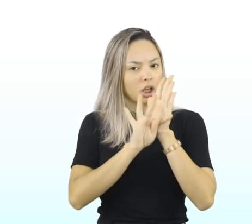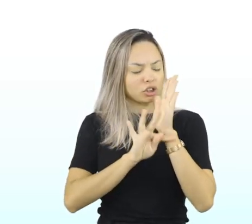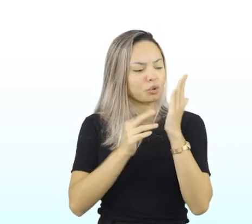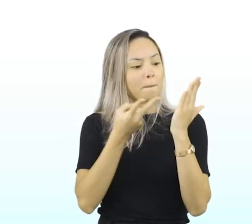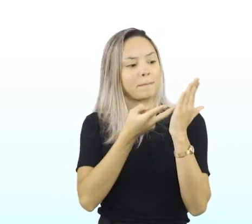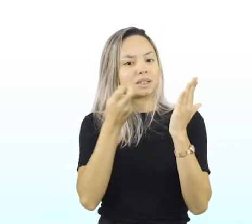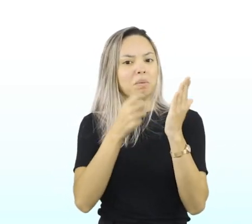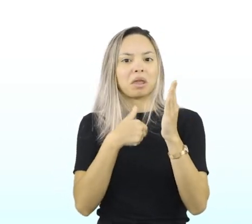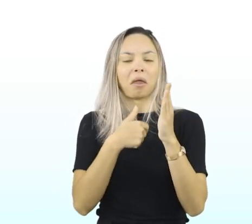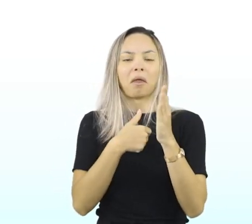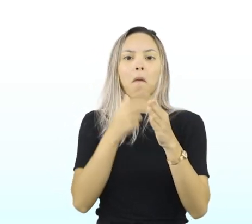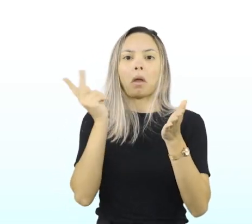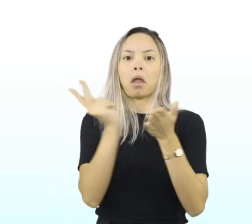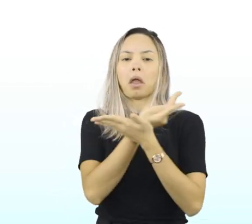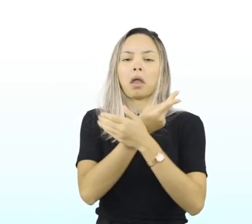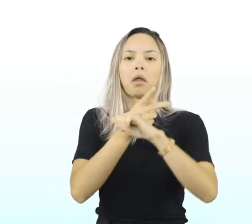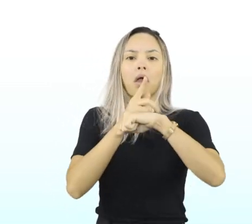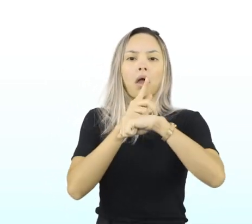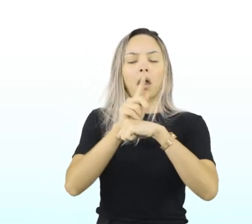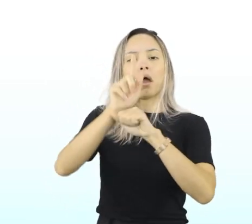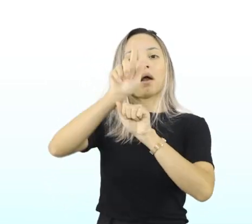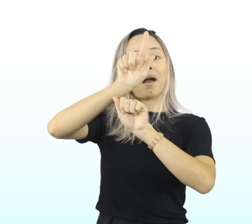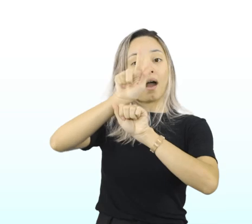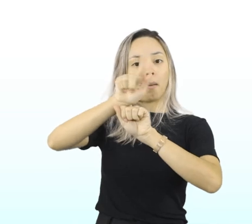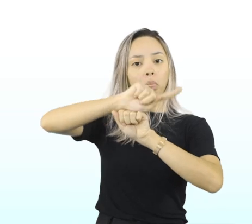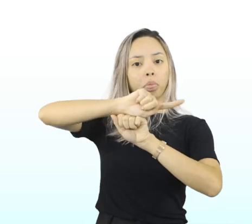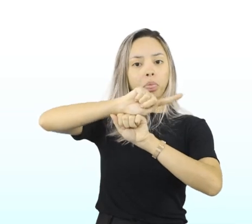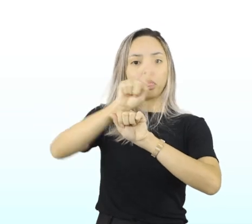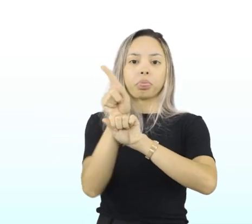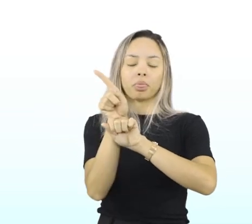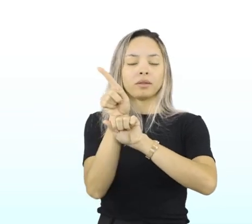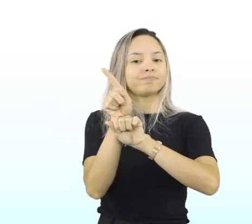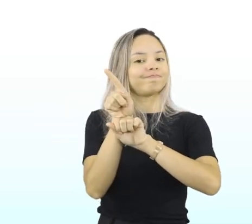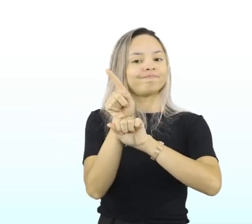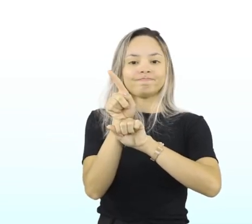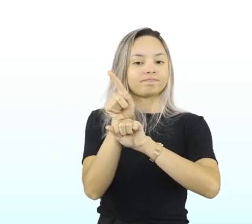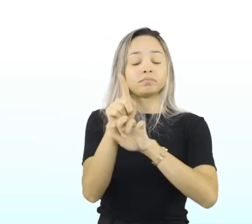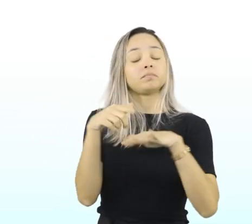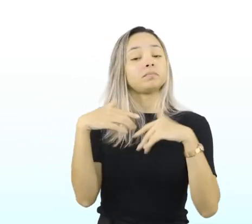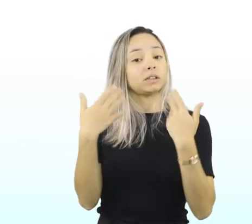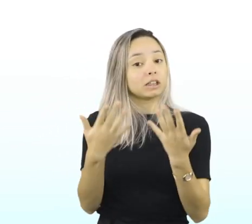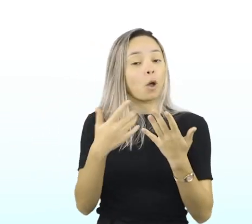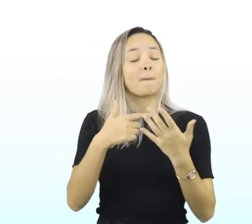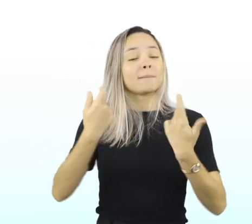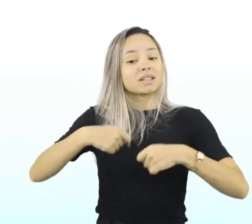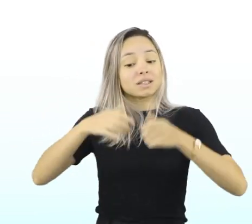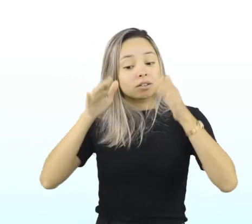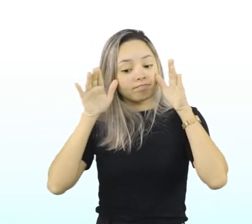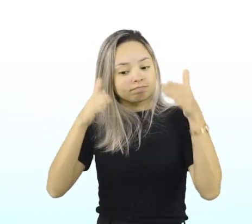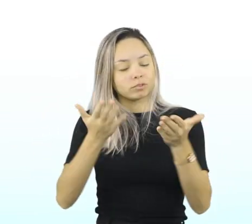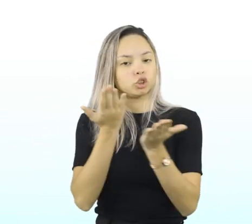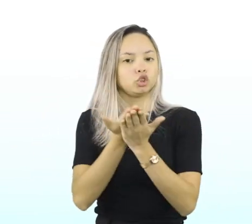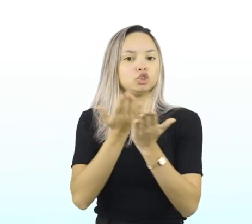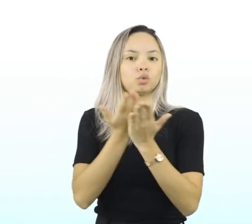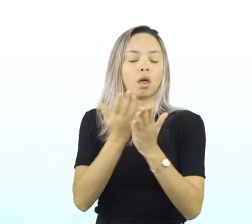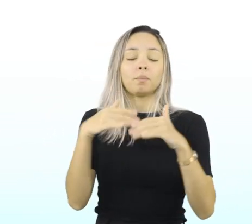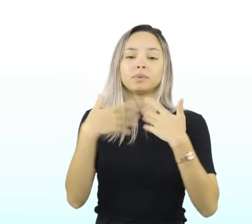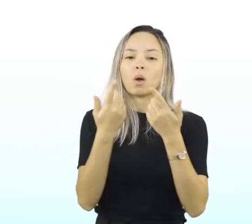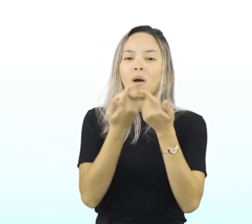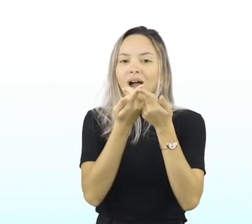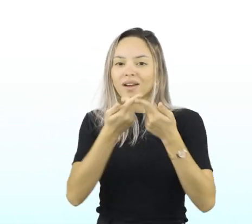ter que fazer uma revisão sobre crase, sobre regência. Então a gente precisa estudar essa parte gramatical. Então